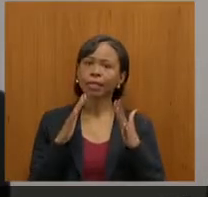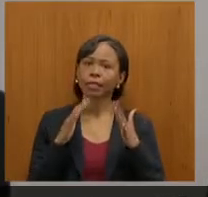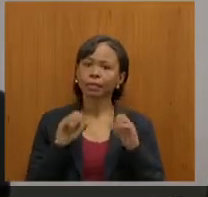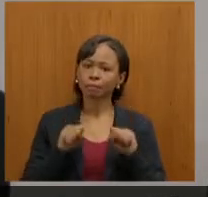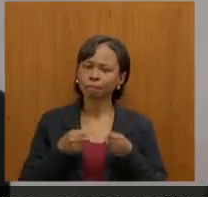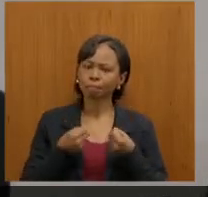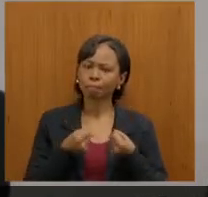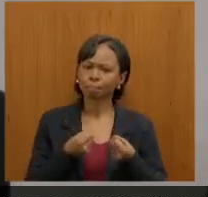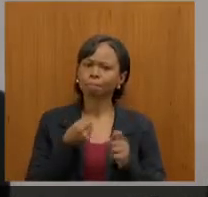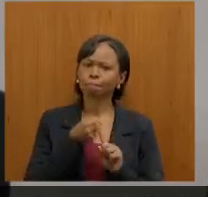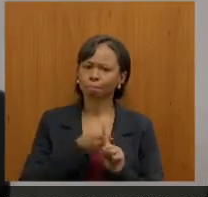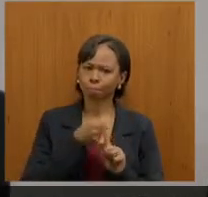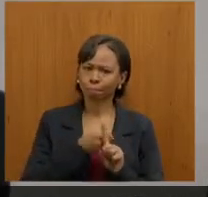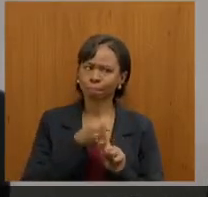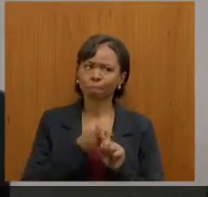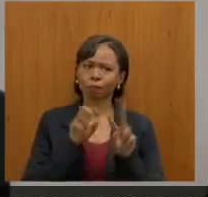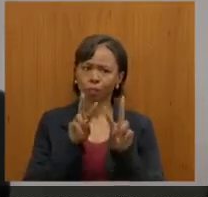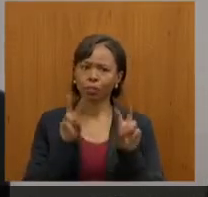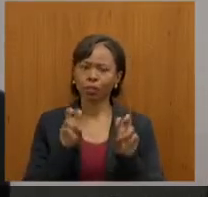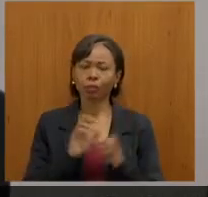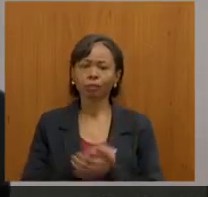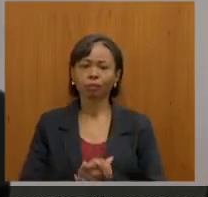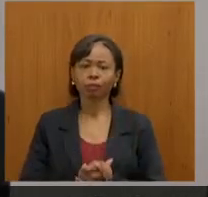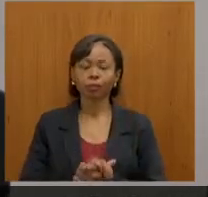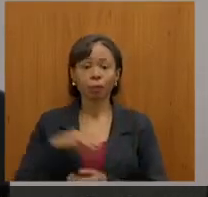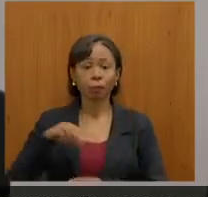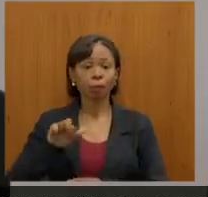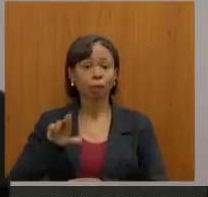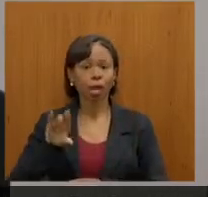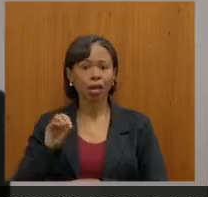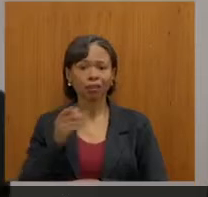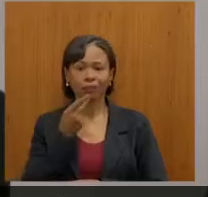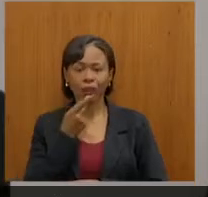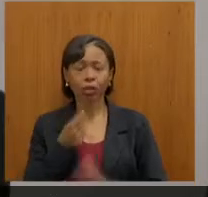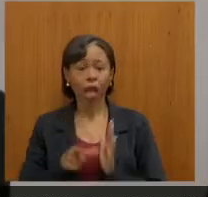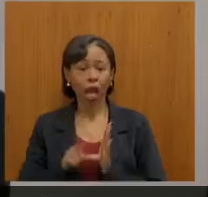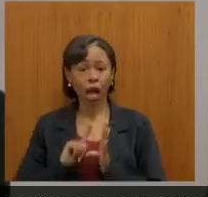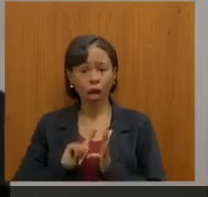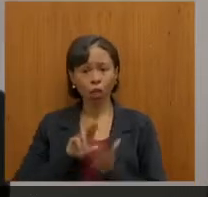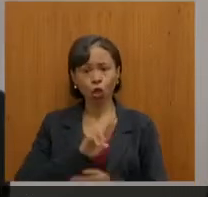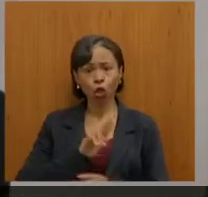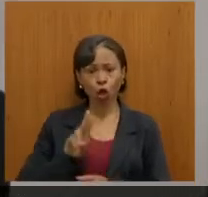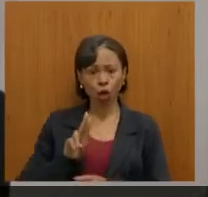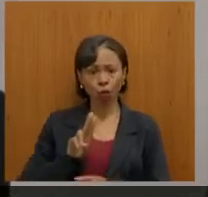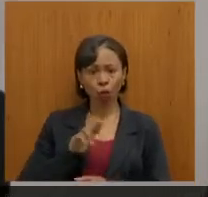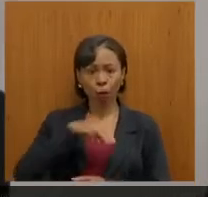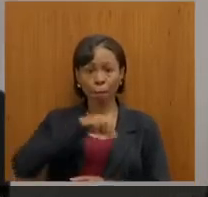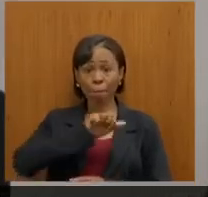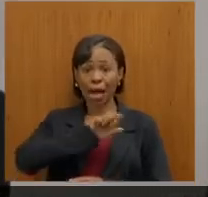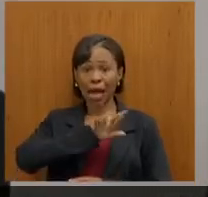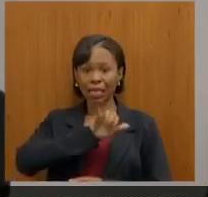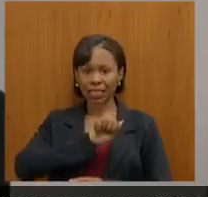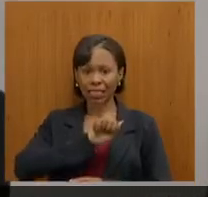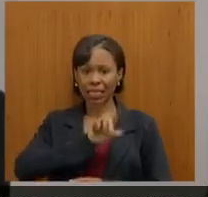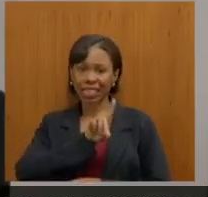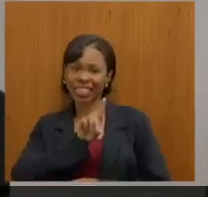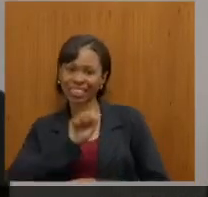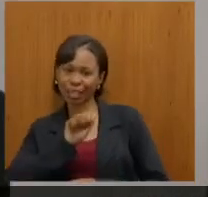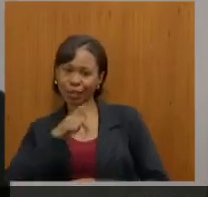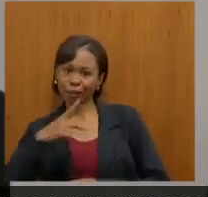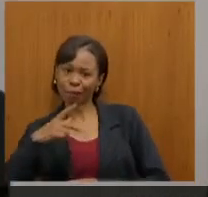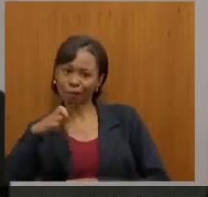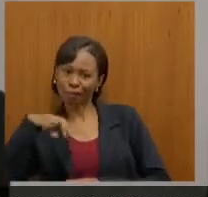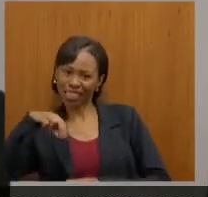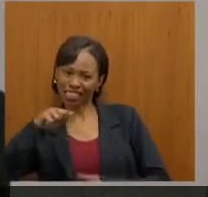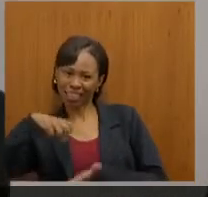causa Mário Carvalho ele diz antes era Maria da pena hoje podem recorrer a